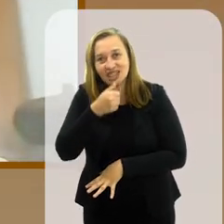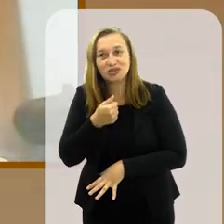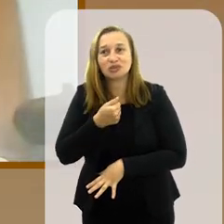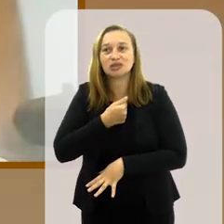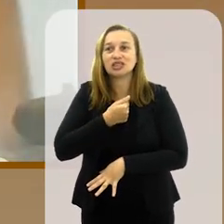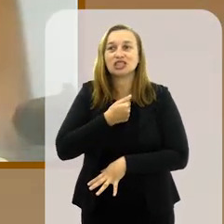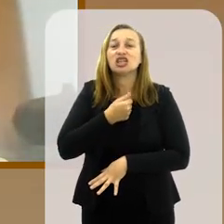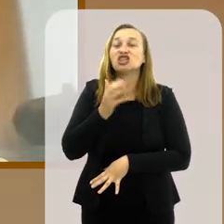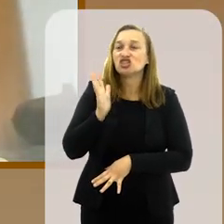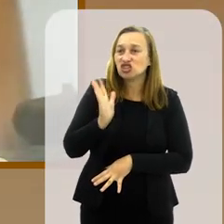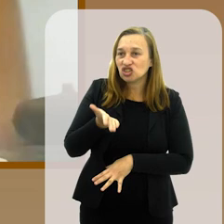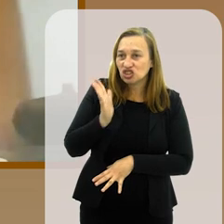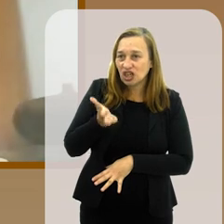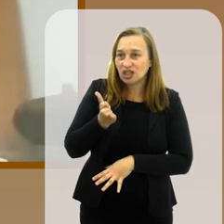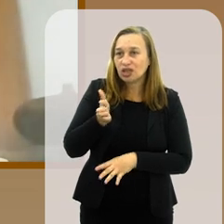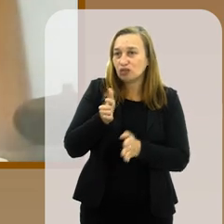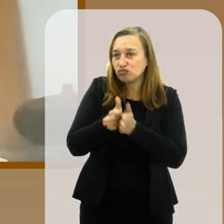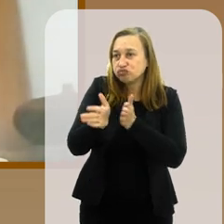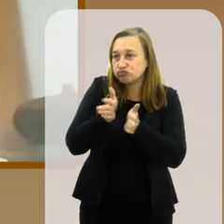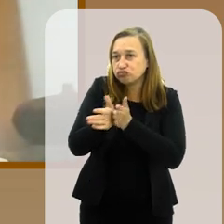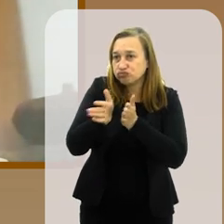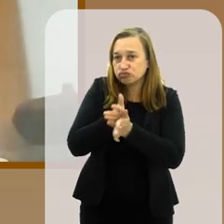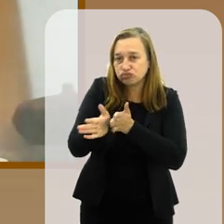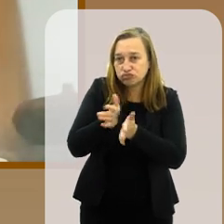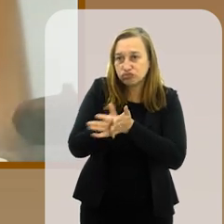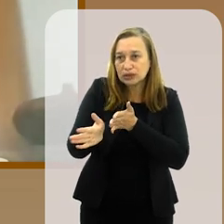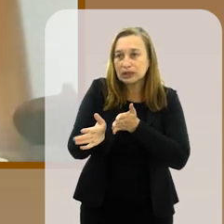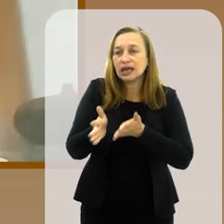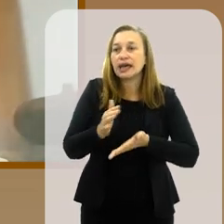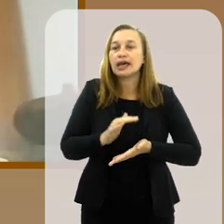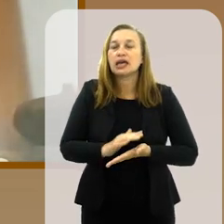ele é bonito e já está sendo ilustrado.